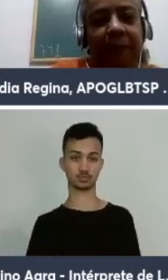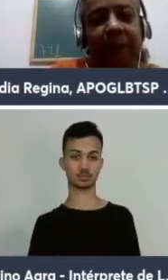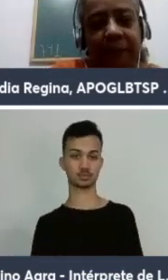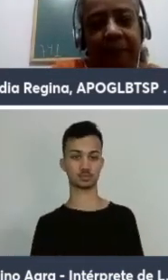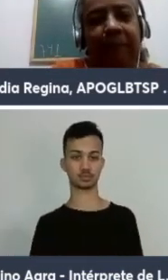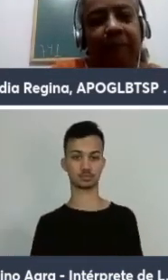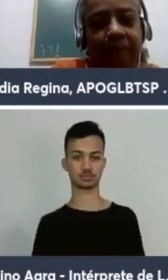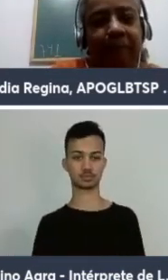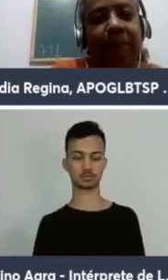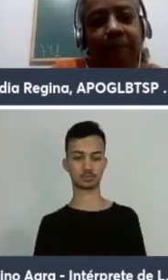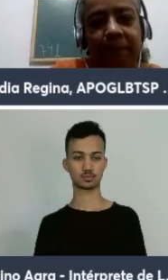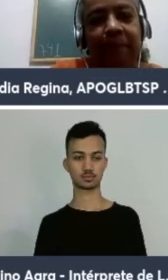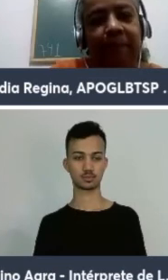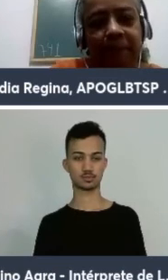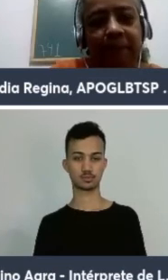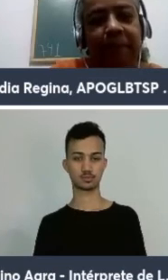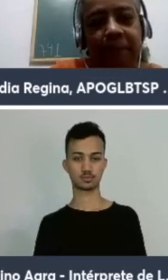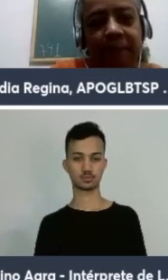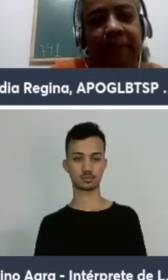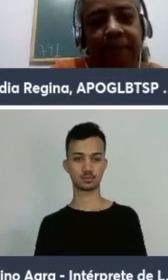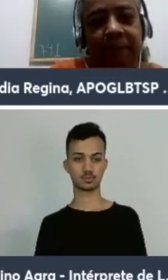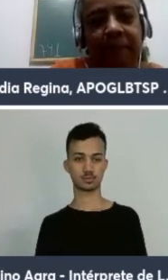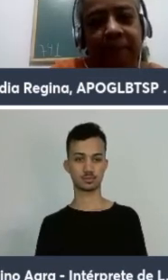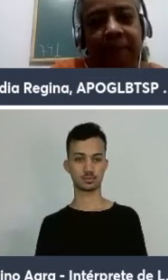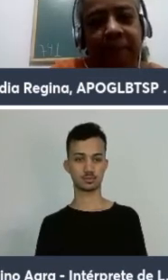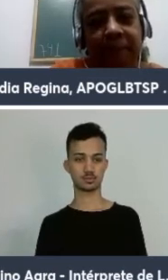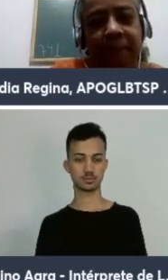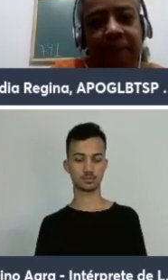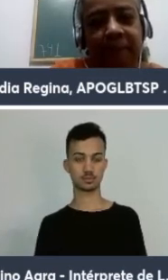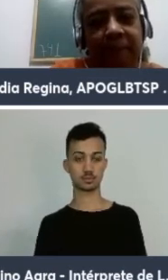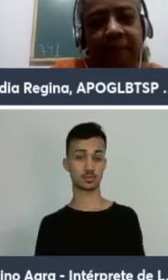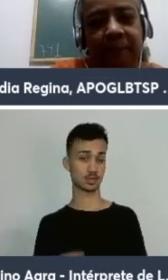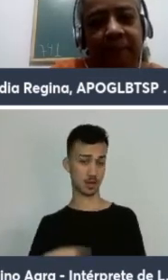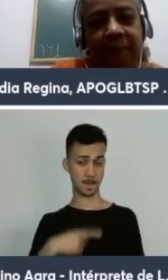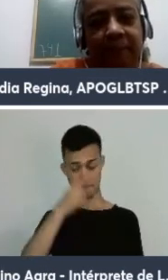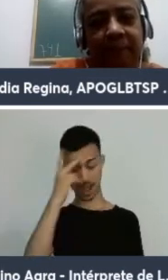Exatamente. Né? Porque as pessoas, na sua grande maioria,